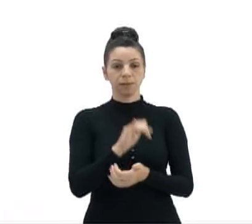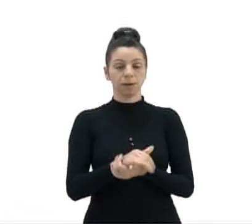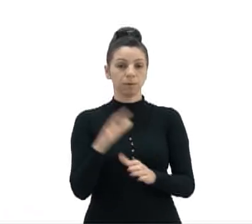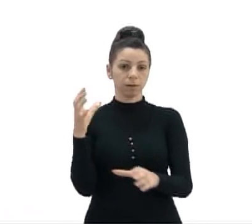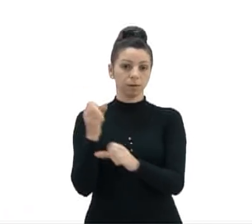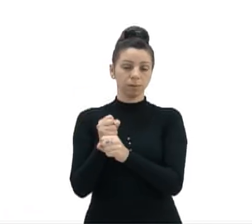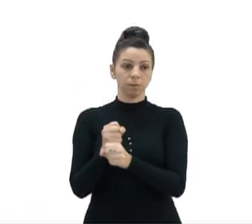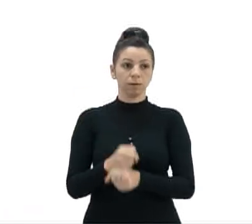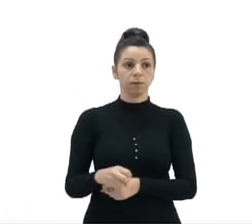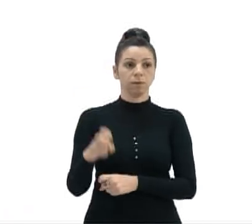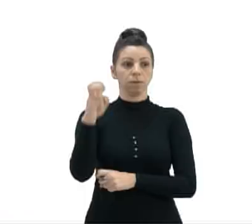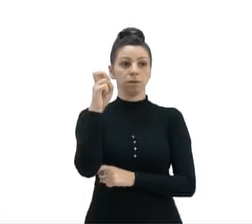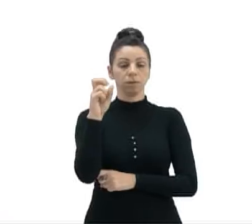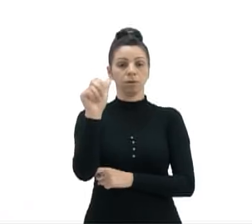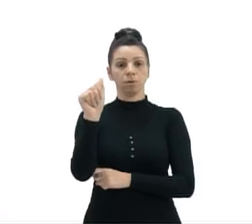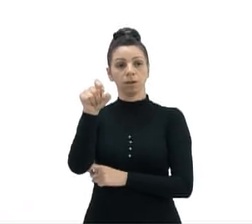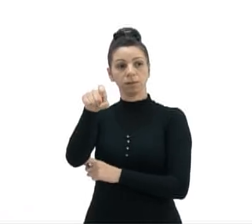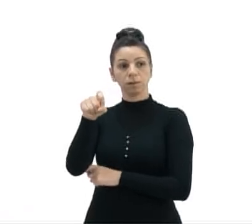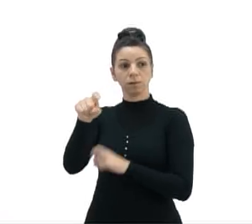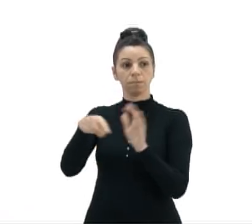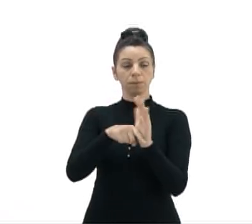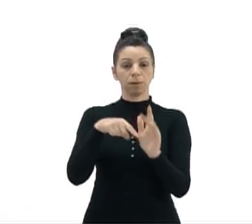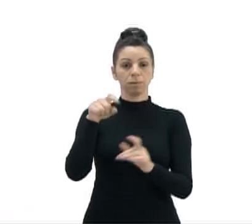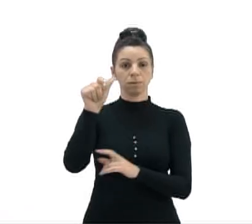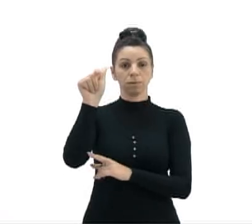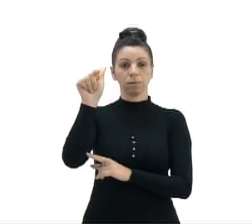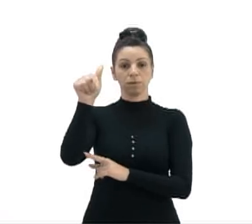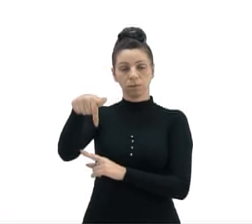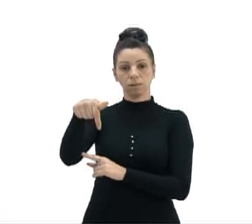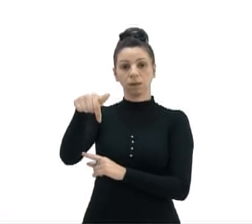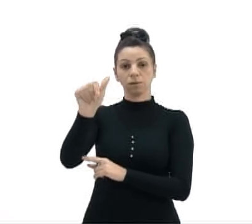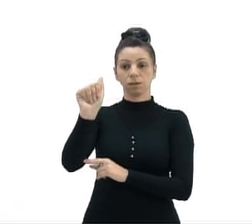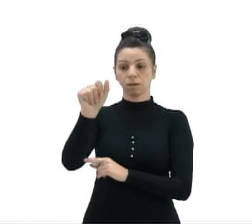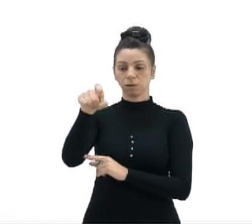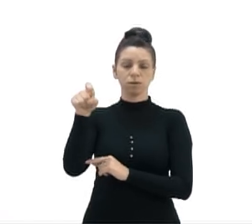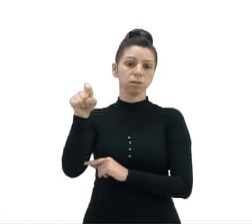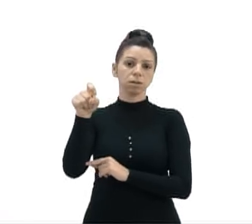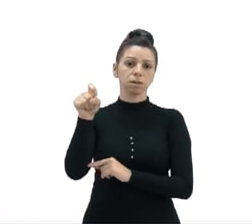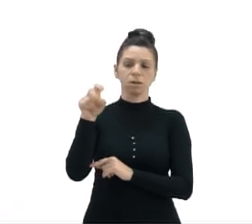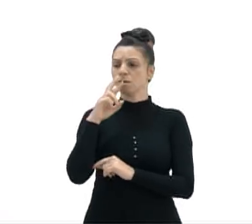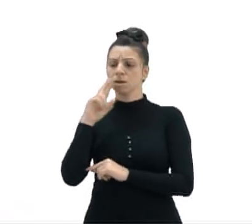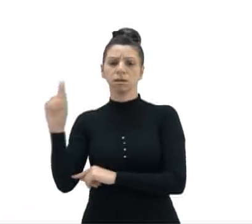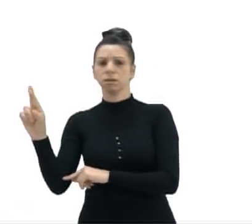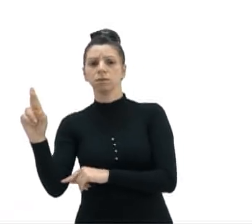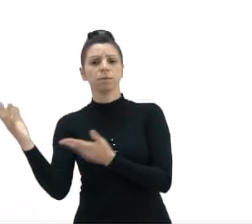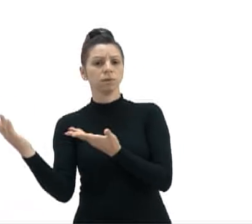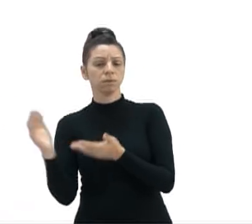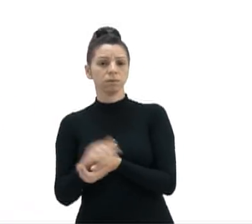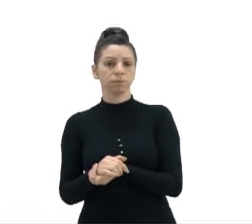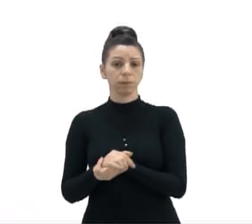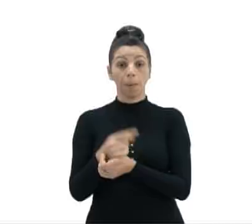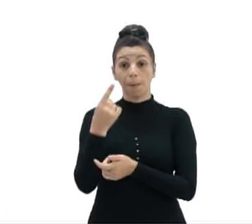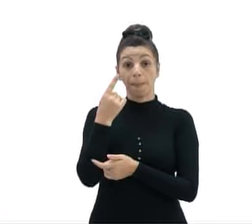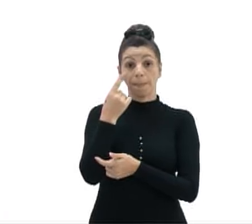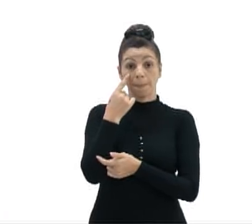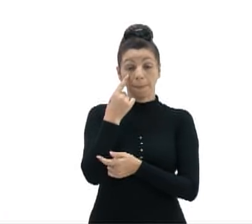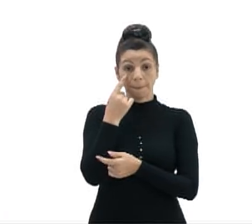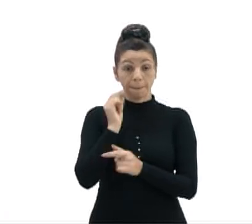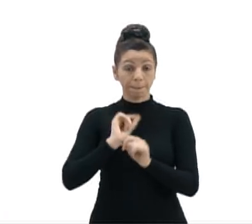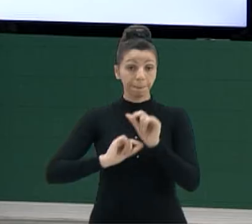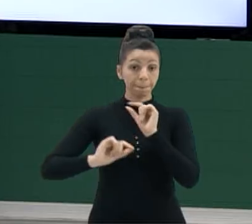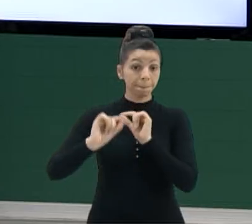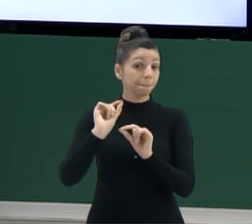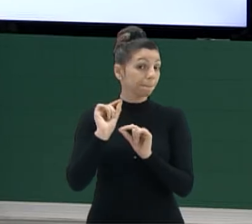tenho 5ax menos 7ax, que vai dar quanto? Vejam, primeira coisa que eu preciso olhar, são semelhantes